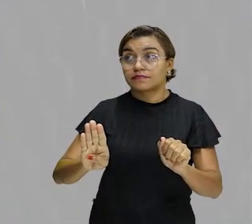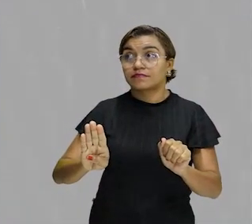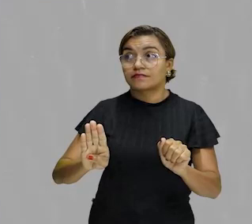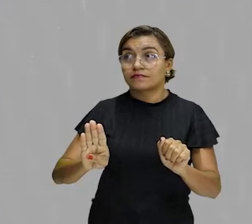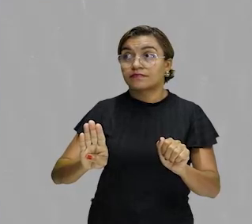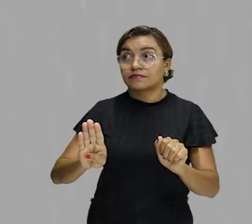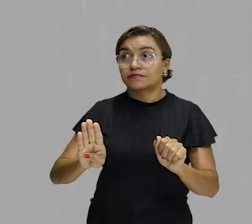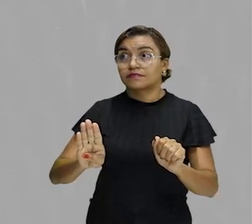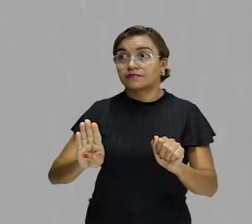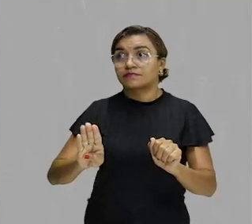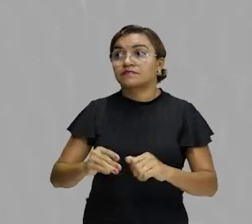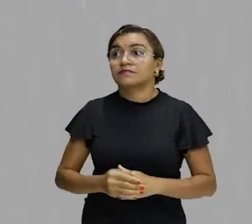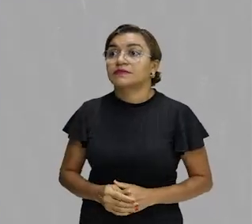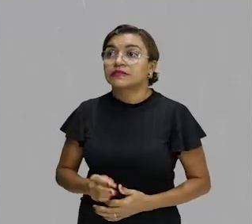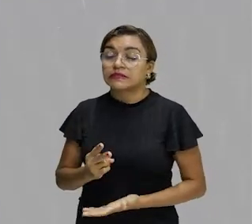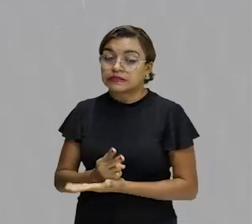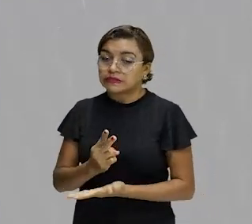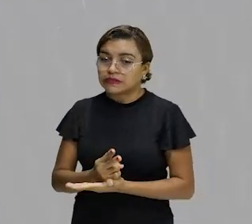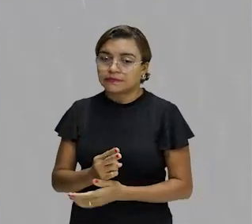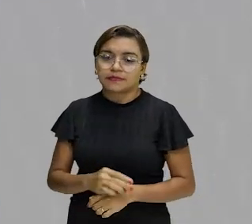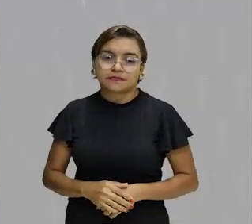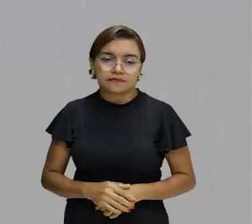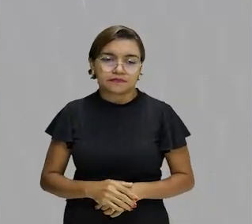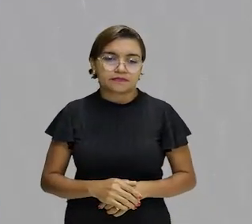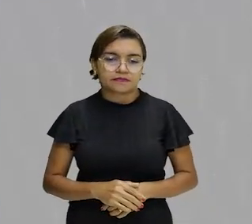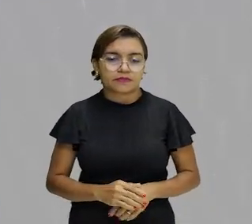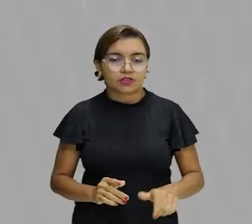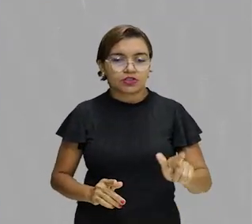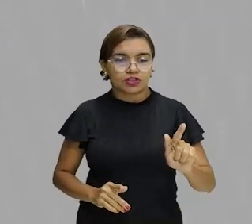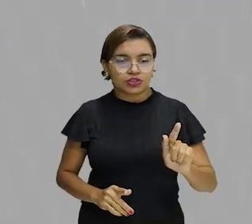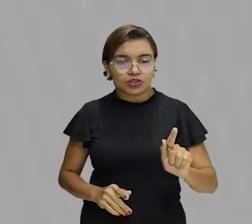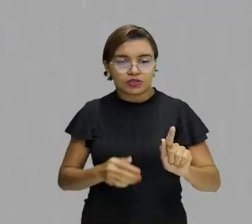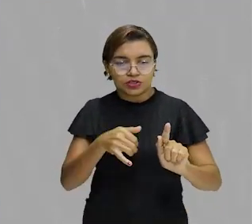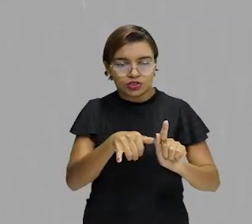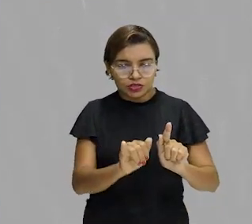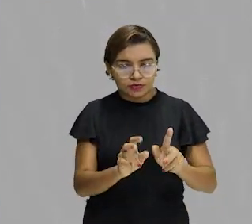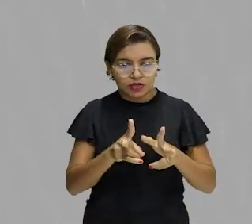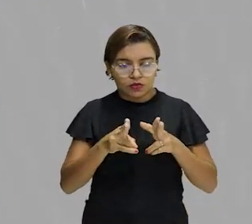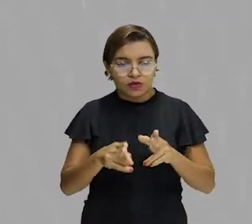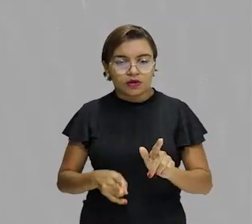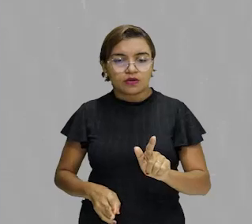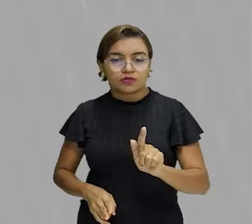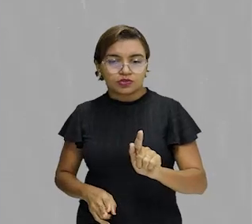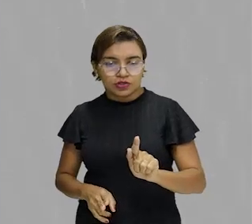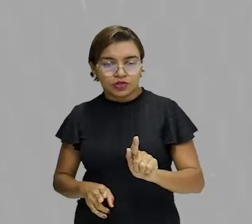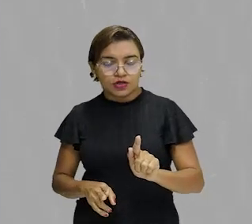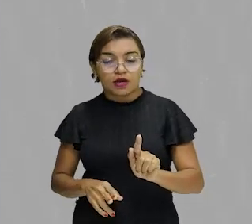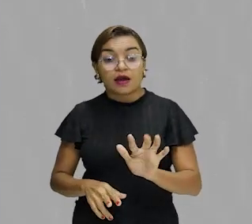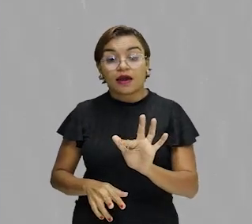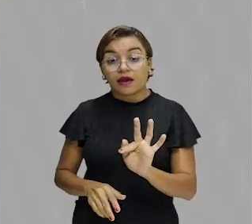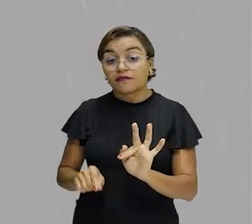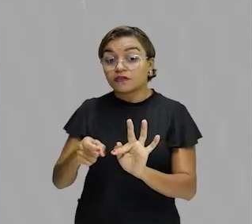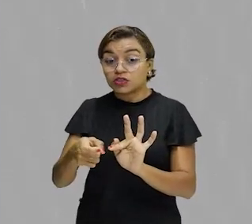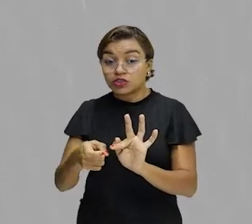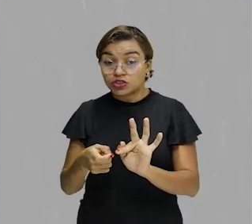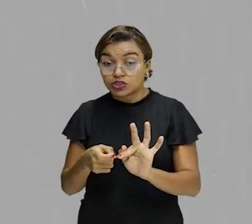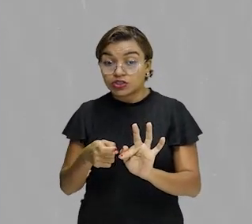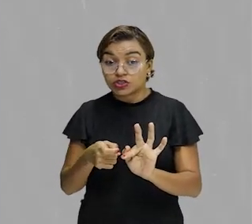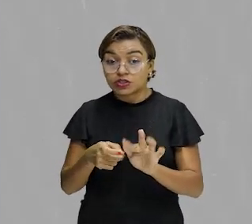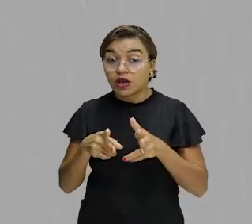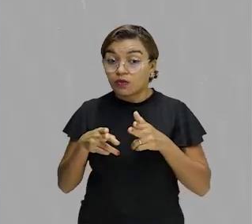y. Esse y, na verdade, é a imagem do x através da função f, ou seja, saiu de A, chegou em